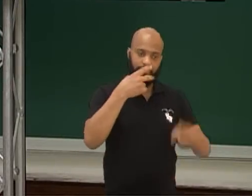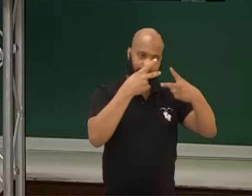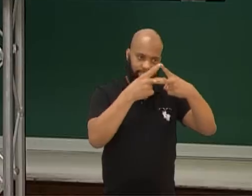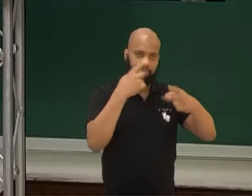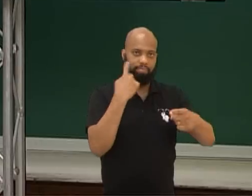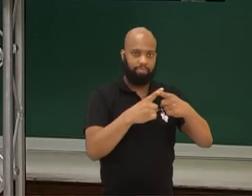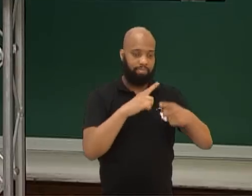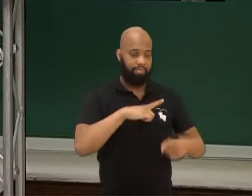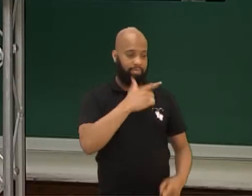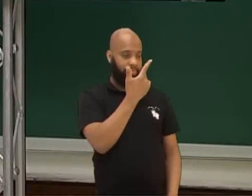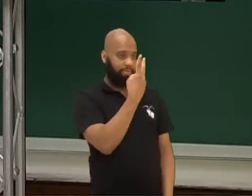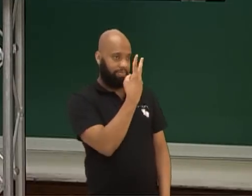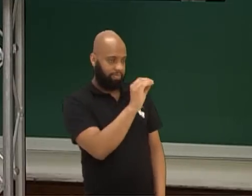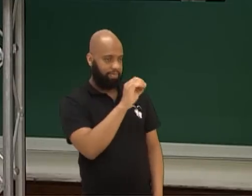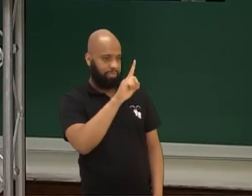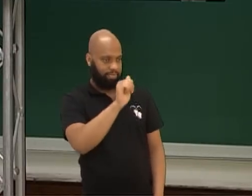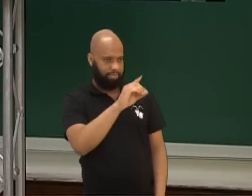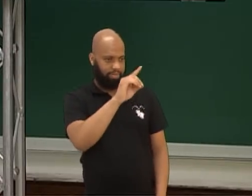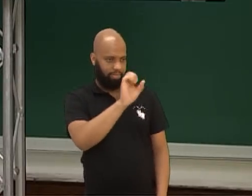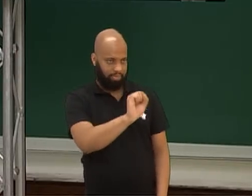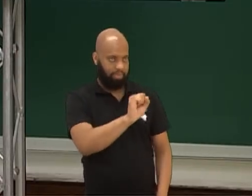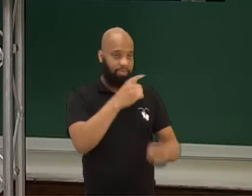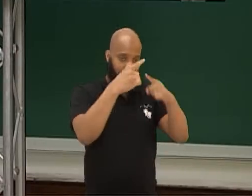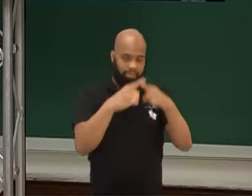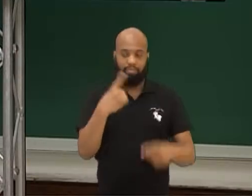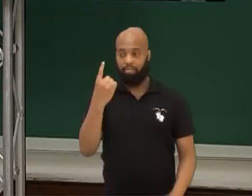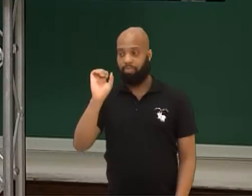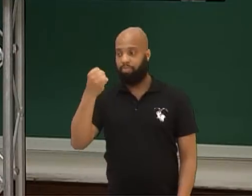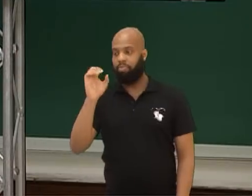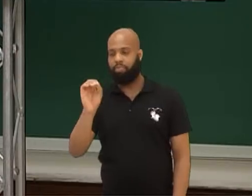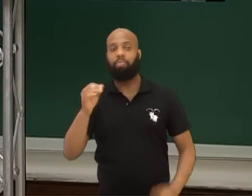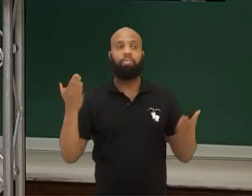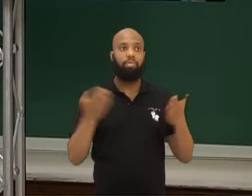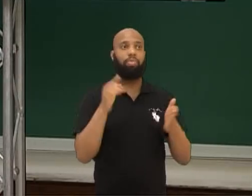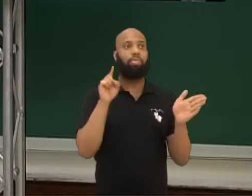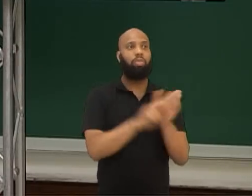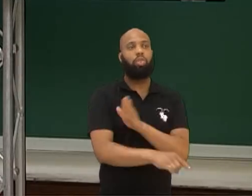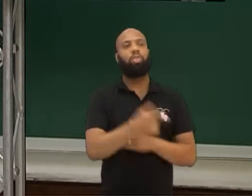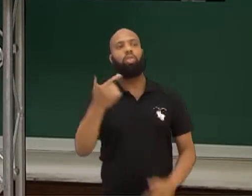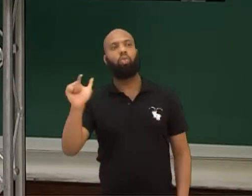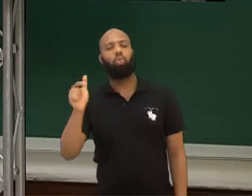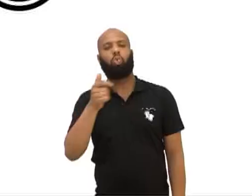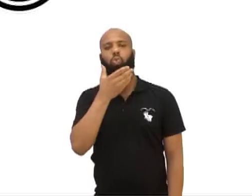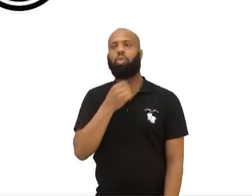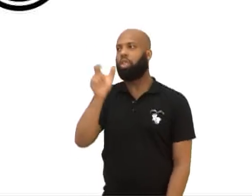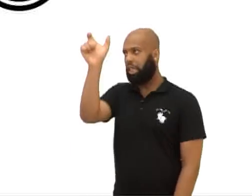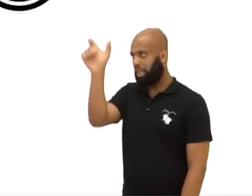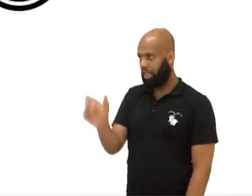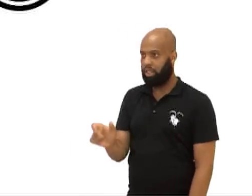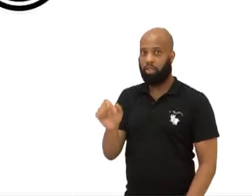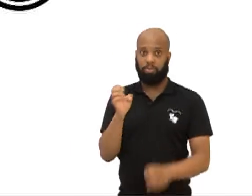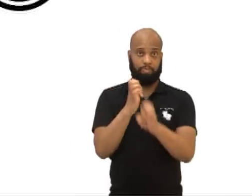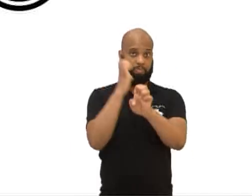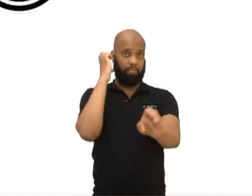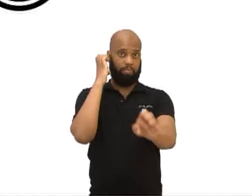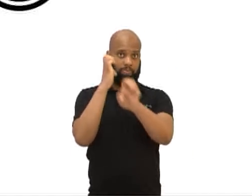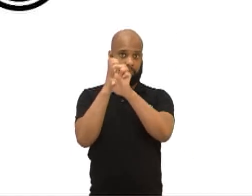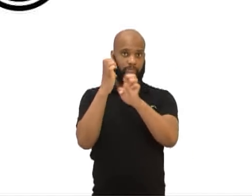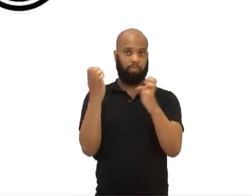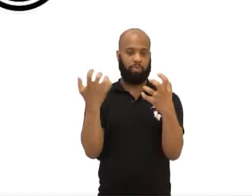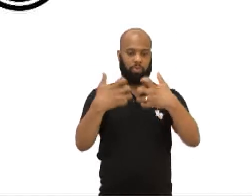porque eram 20 lados, vezes 180. E agora um exercício. Paulo é engenheiro